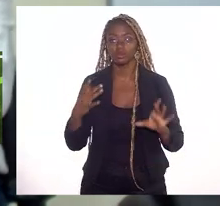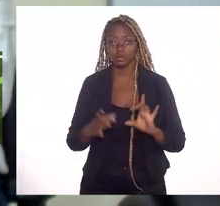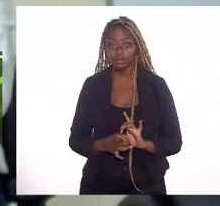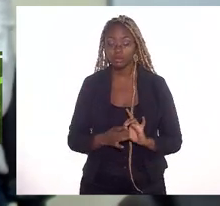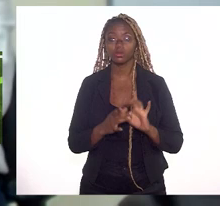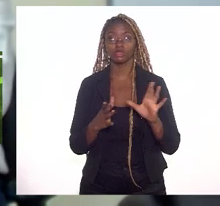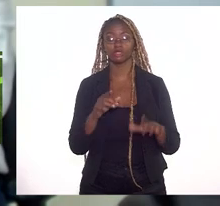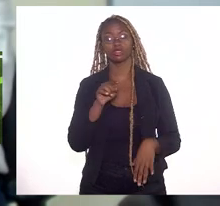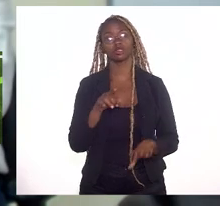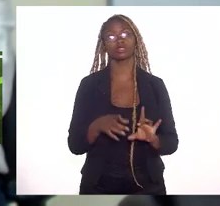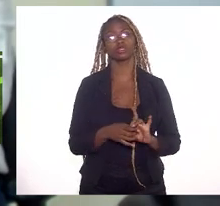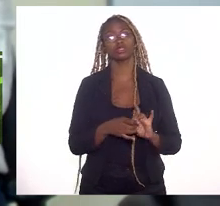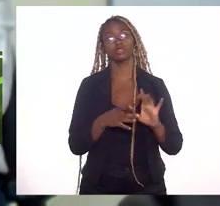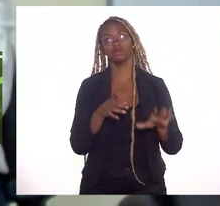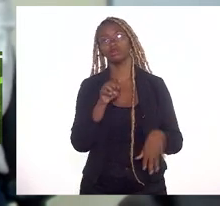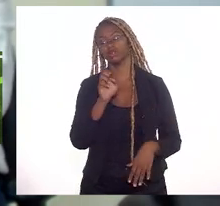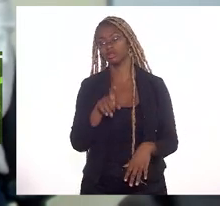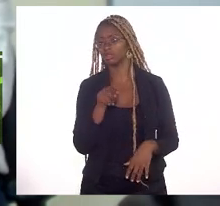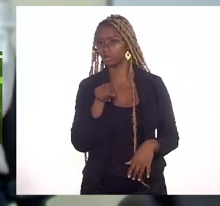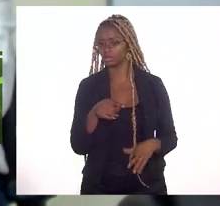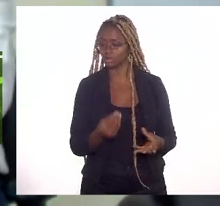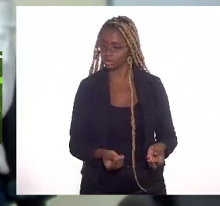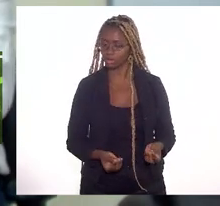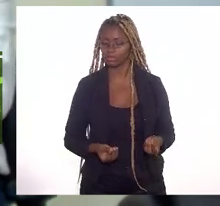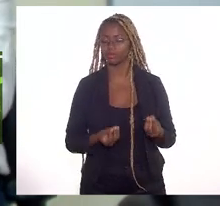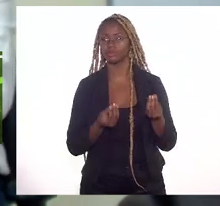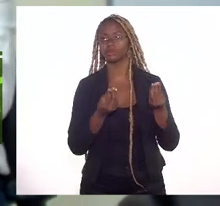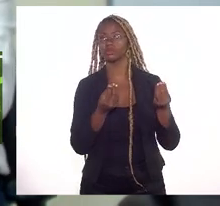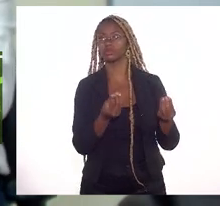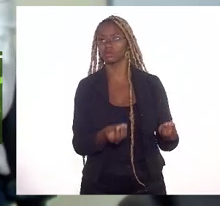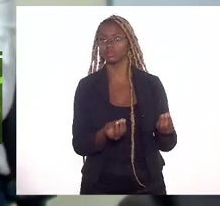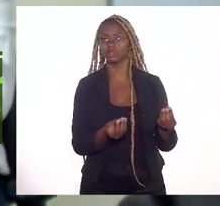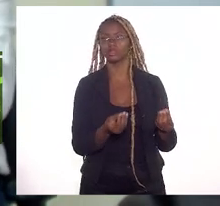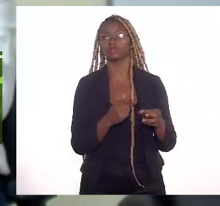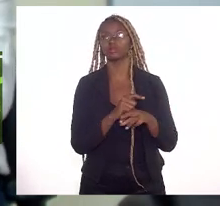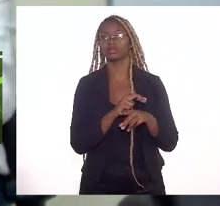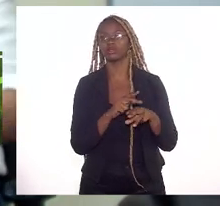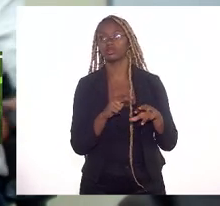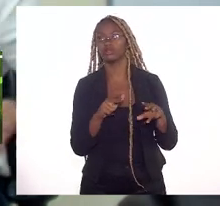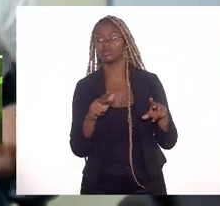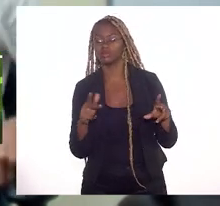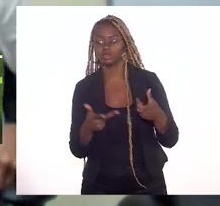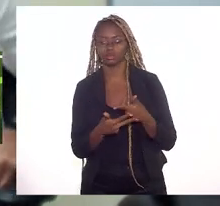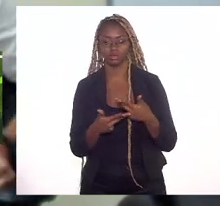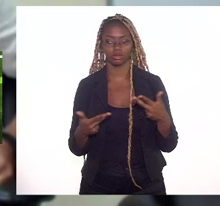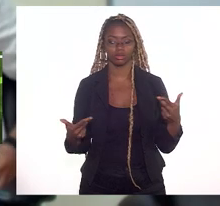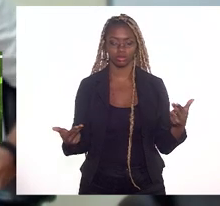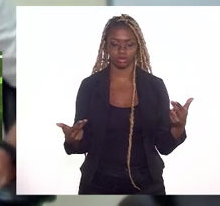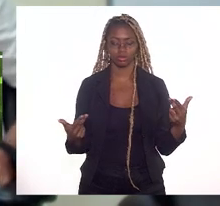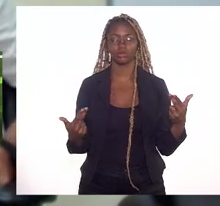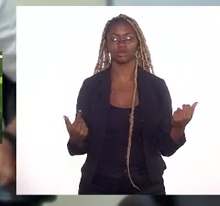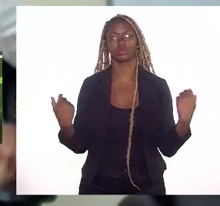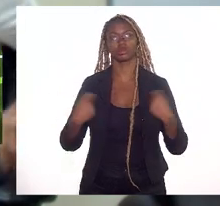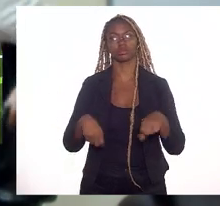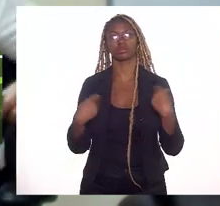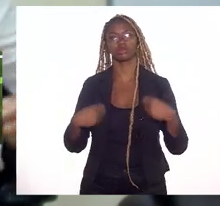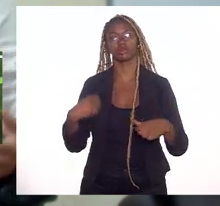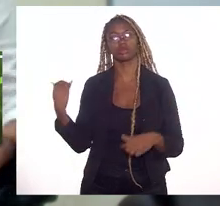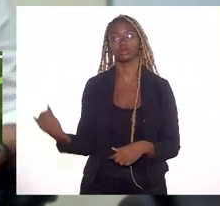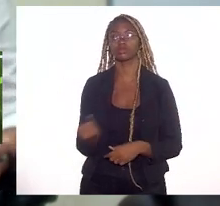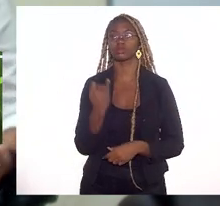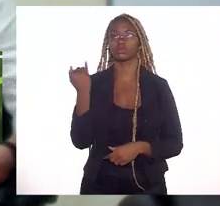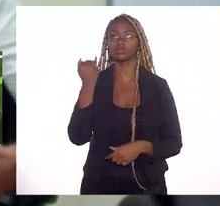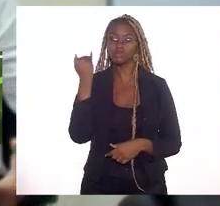essa habilitação ela é fornecida com uma série de fatores que são necessários que